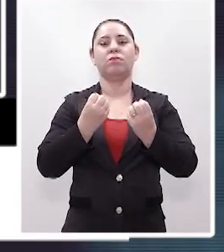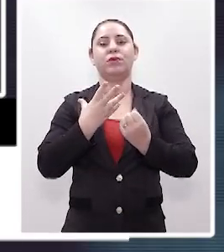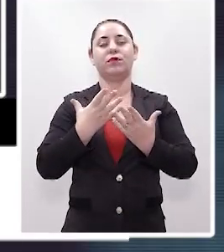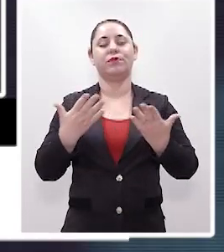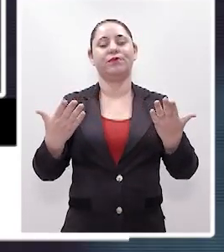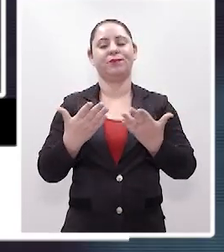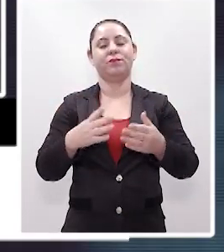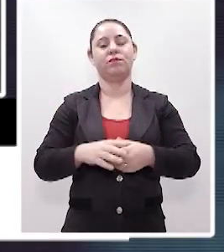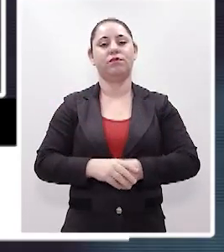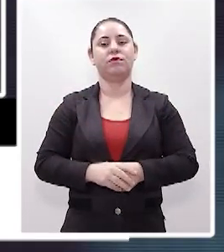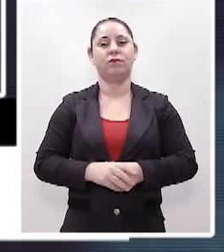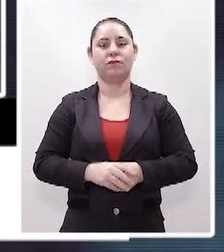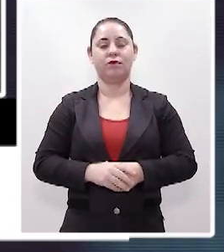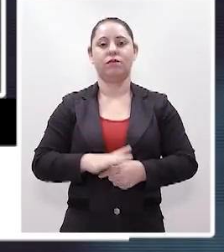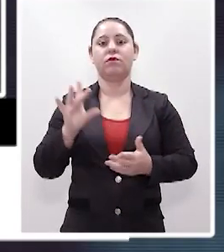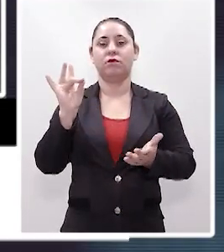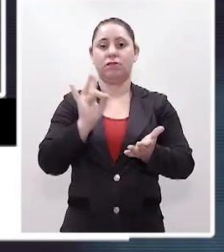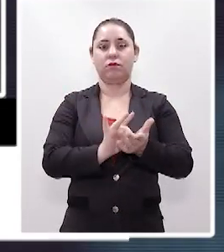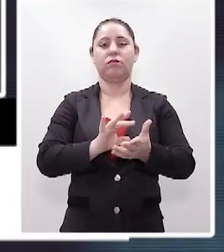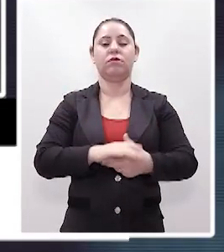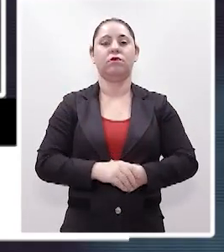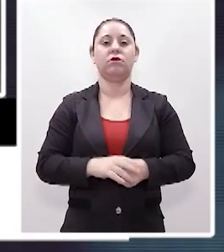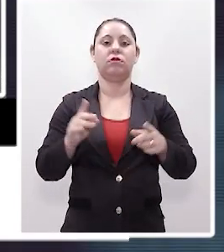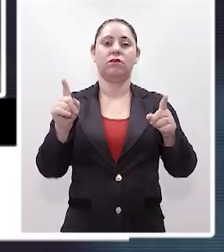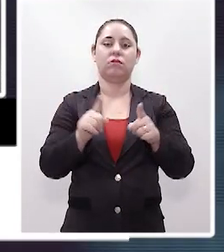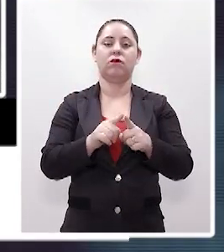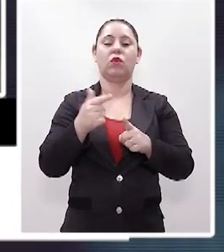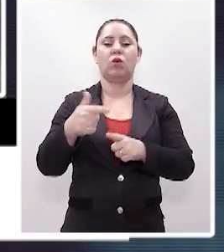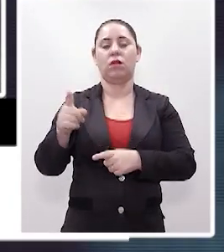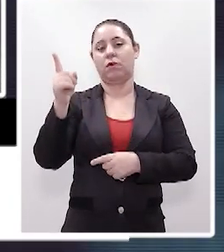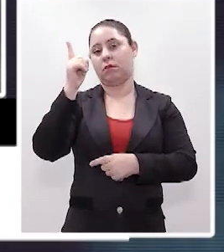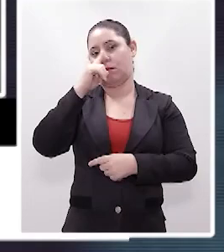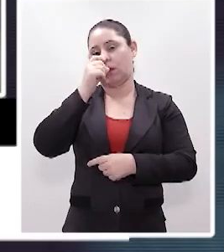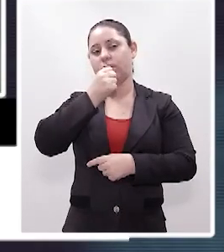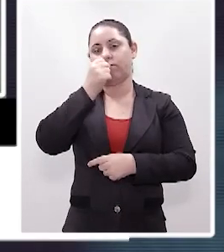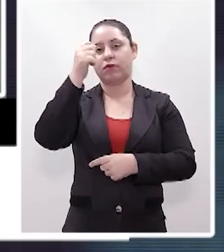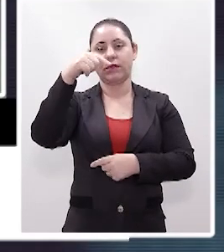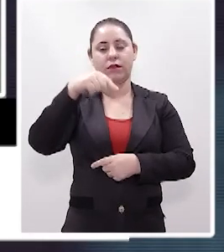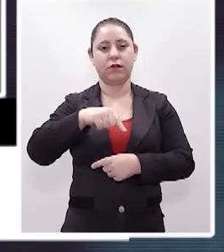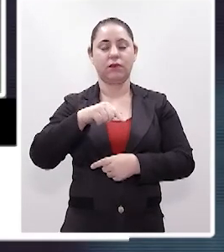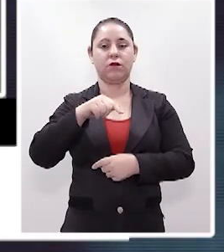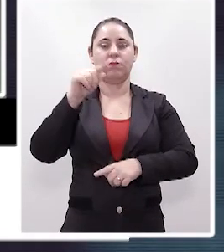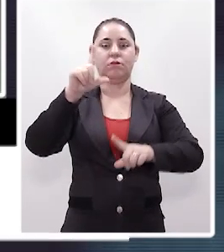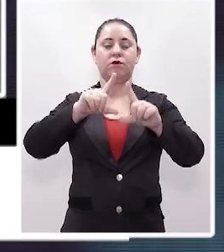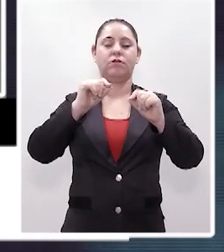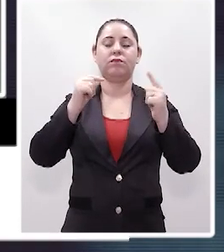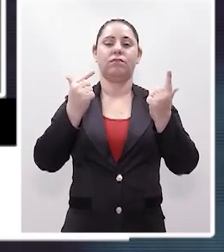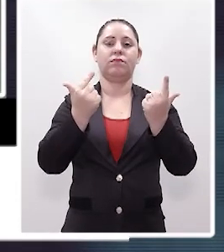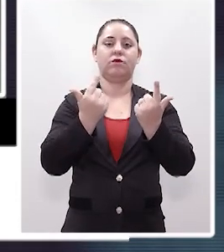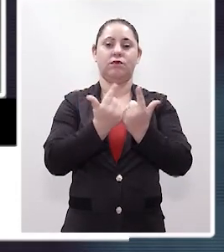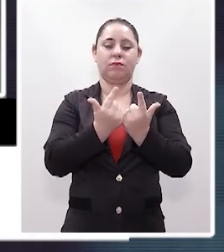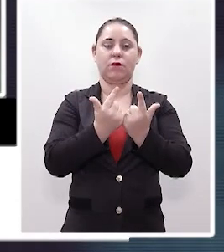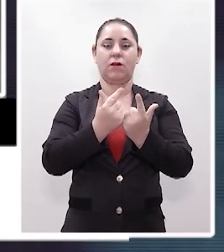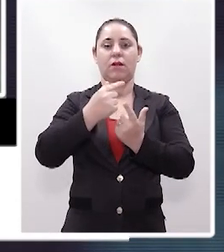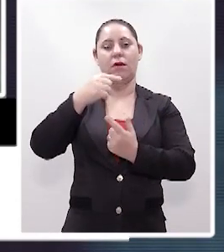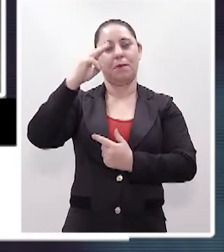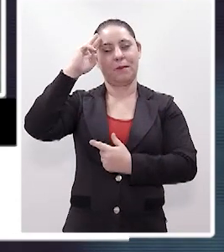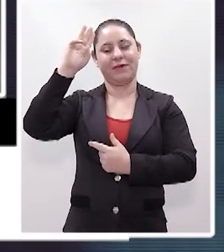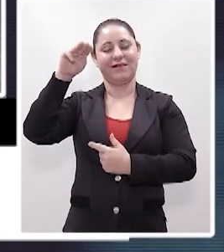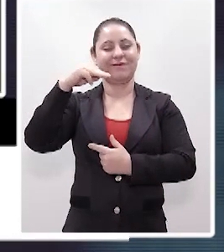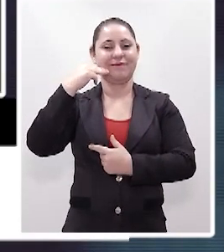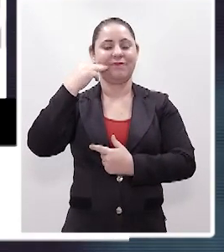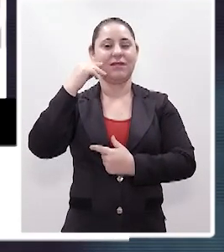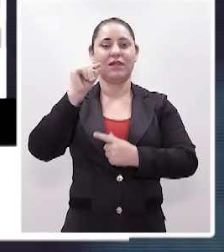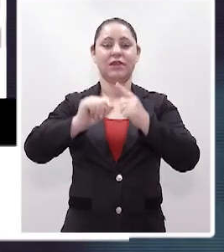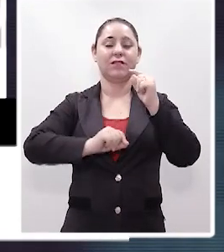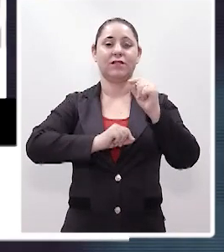bem sobre isso. É verdade. E também outra mãe jornalista daqui da Assembleia Legislativa, a Maritê Couto,